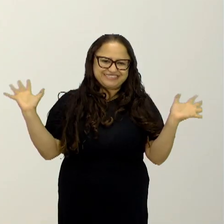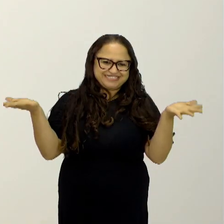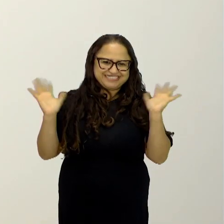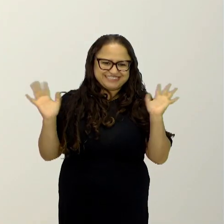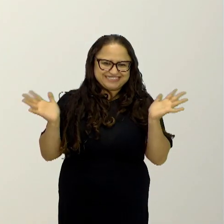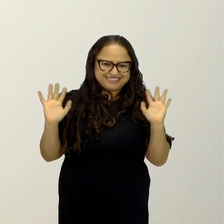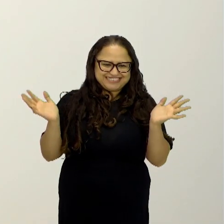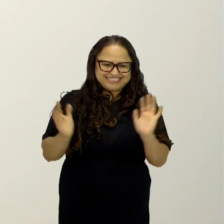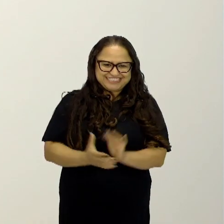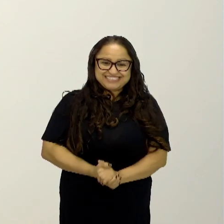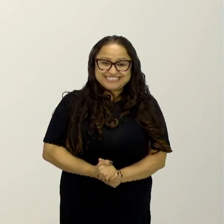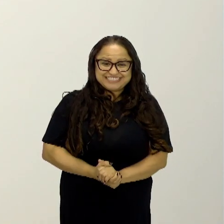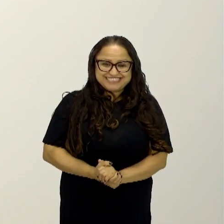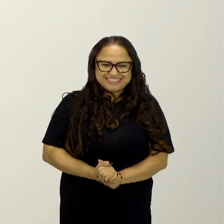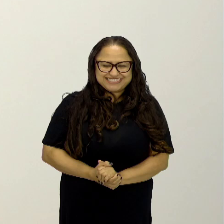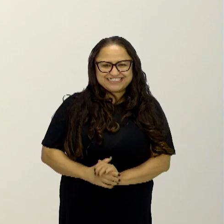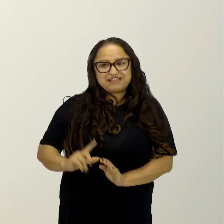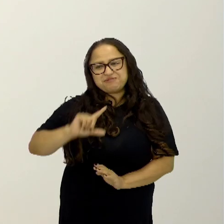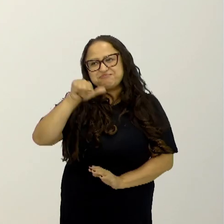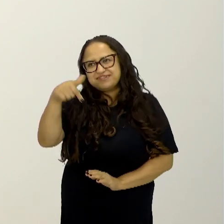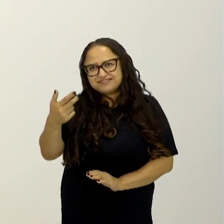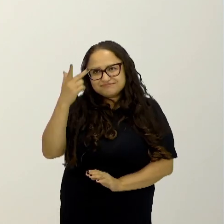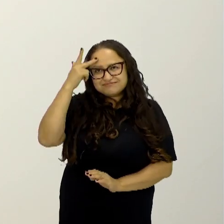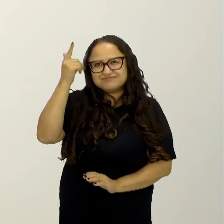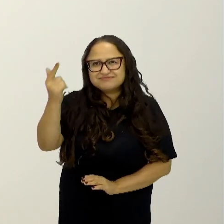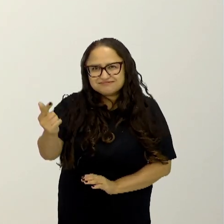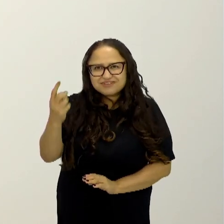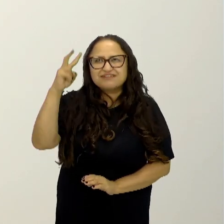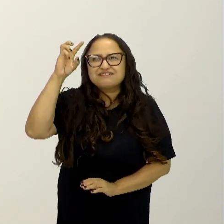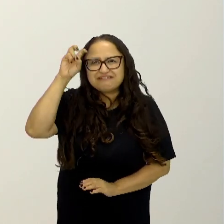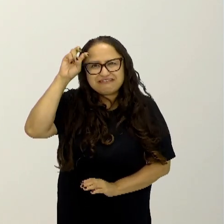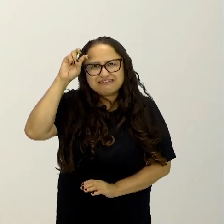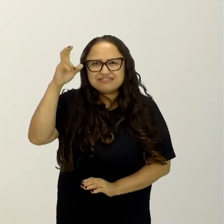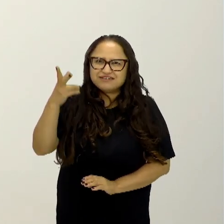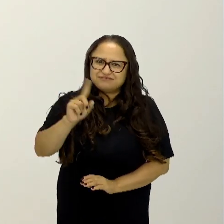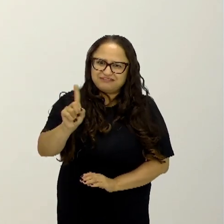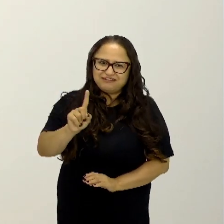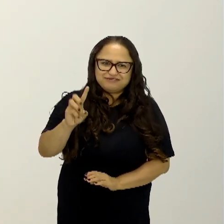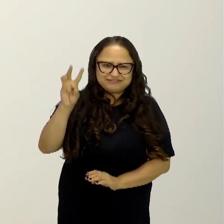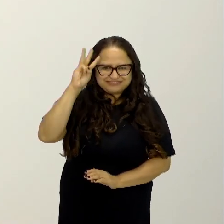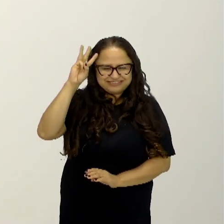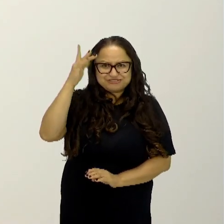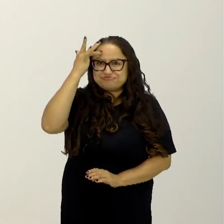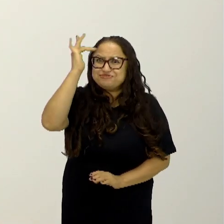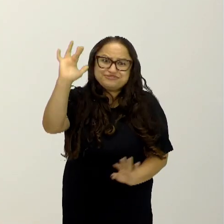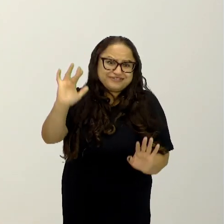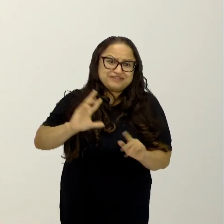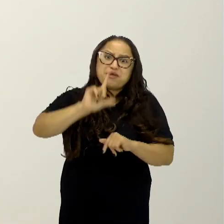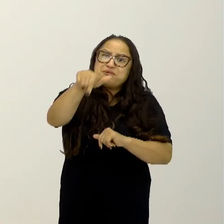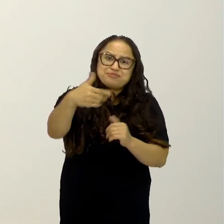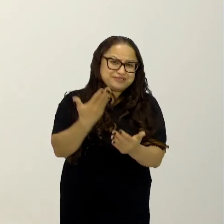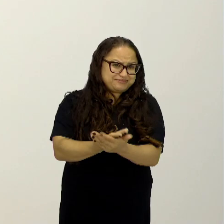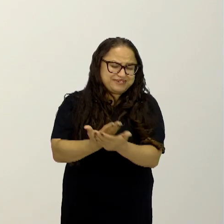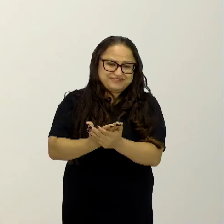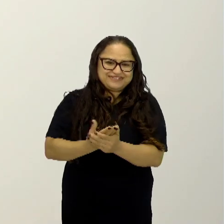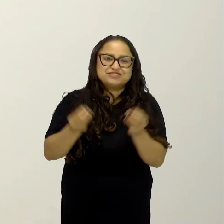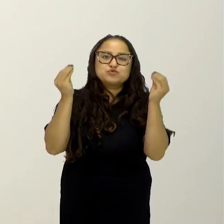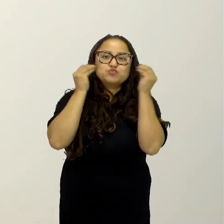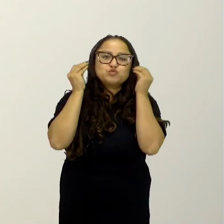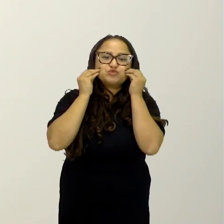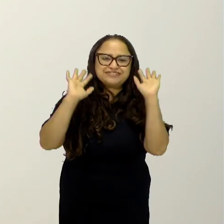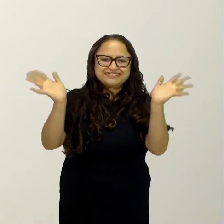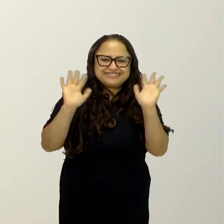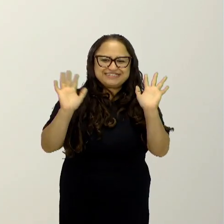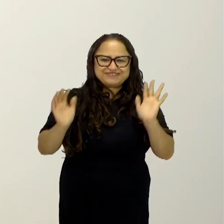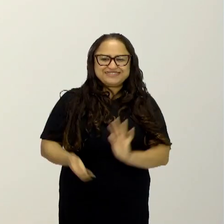para vocês amanhã, depois, quinta-feira, não, terça, né? Aí eu perdi aqui o tempo. Próxima aula. Próxima aula, gente. Beijo grande, até